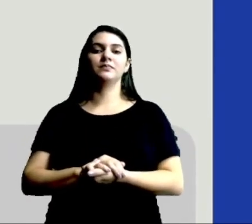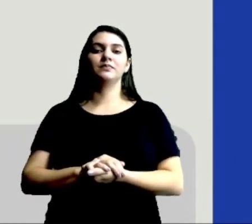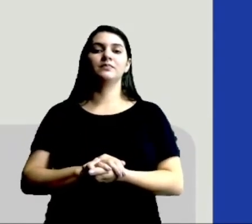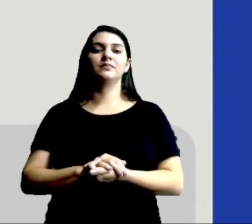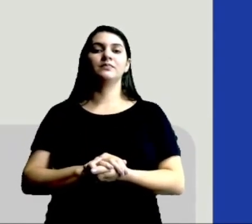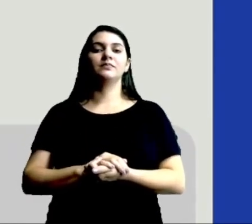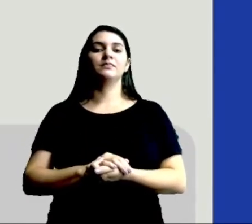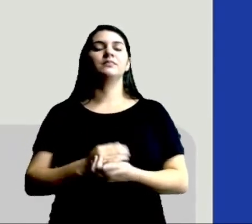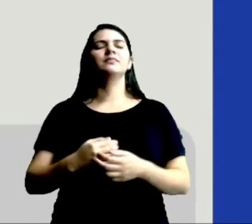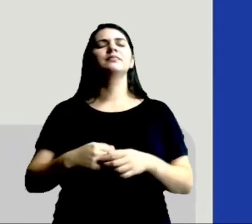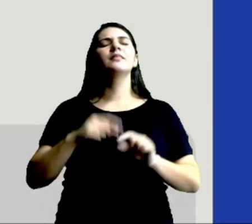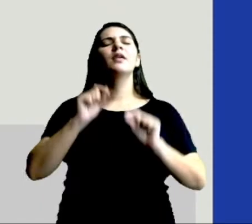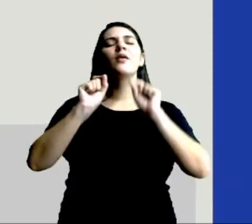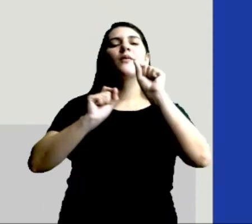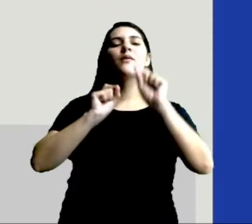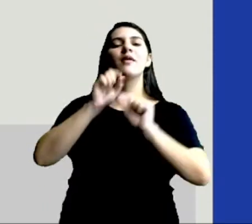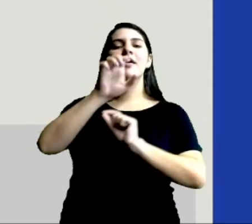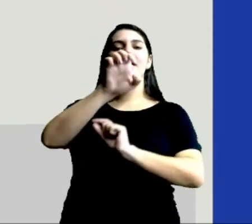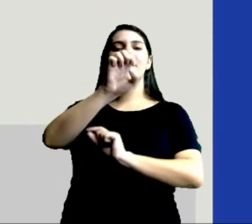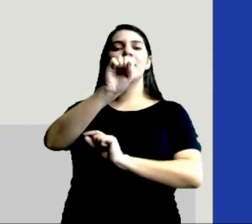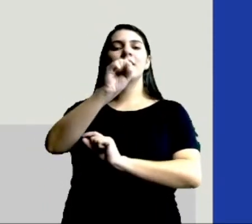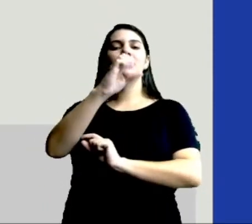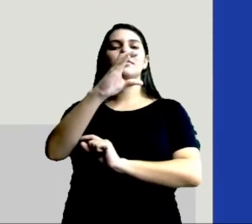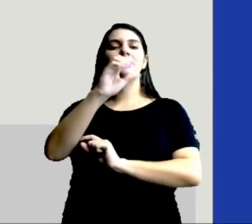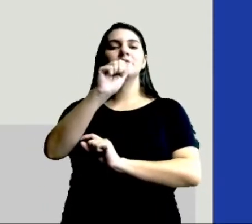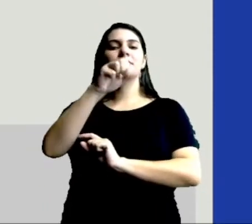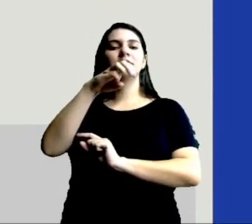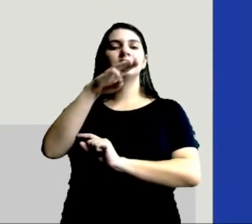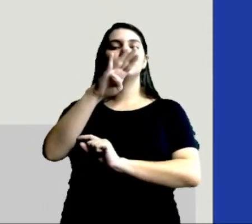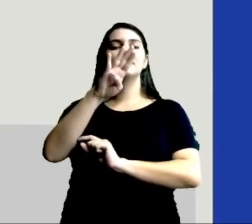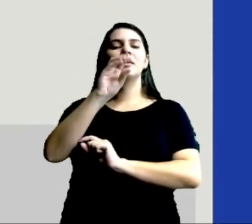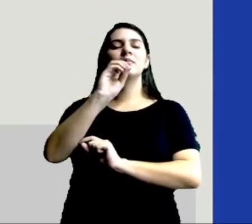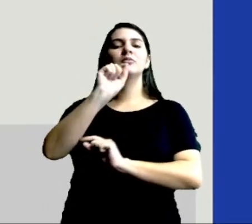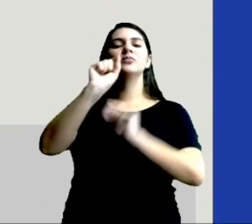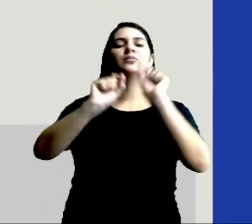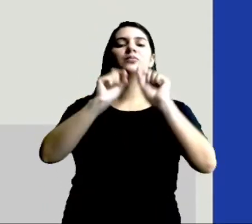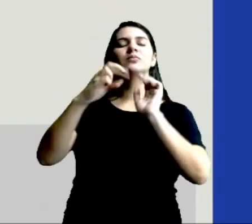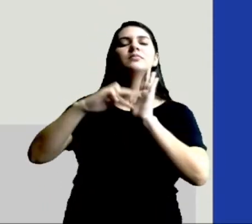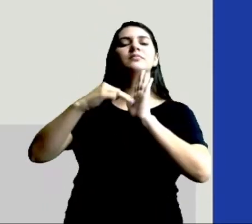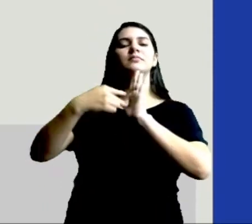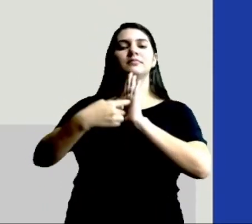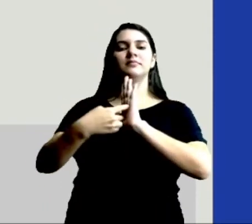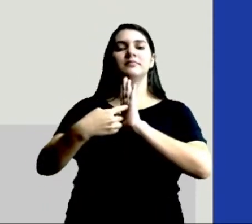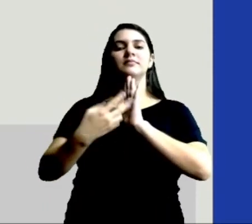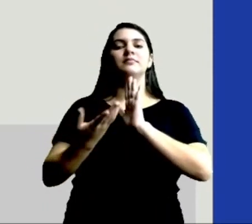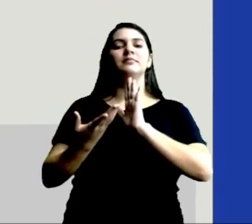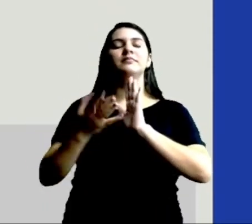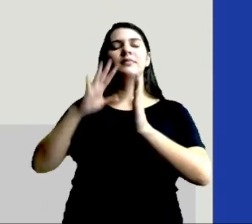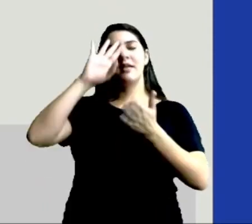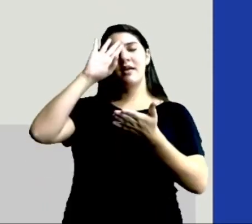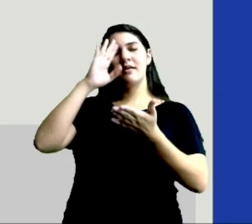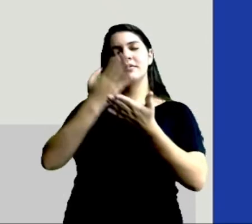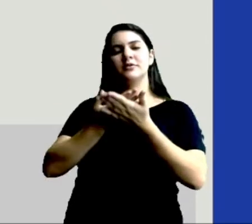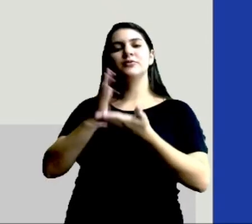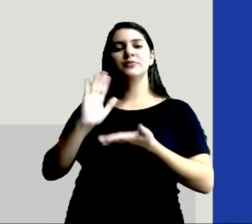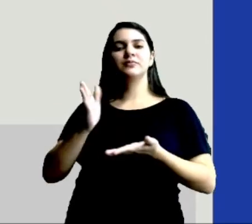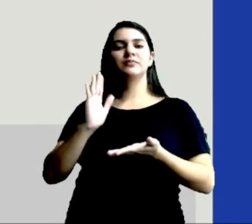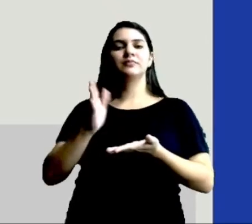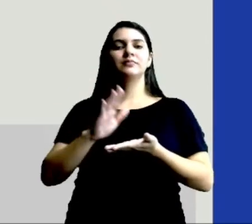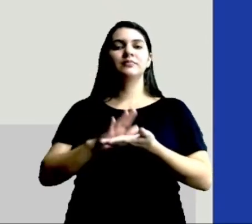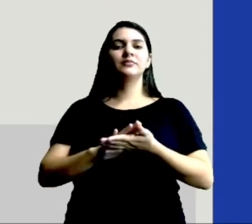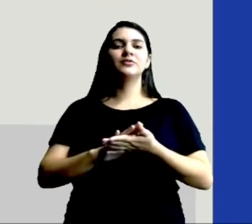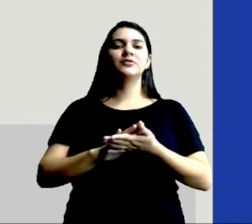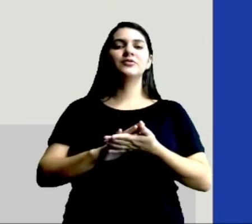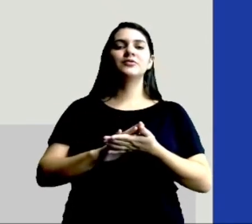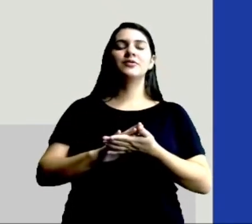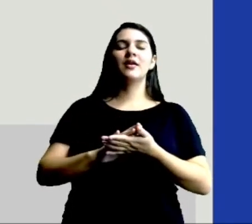E escambo? A palavra escambo significa o quê? Né? Acredito que a gente já